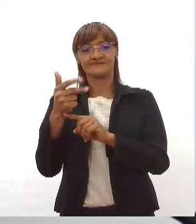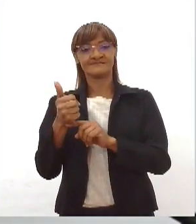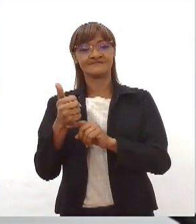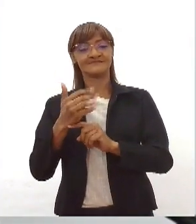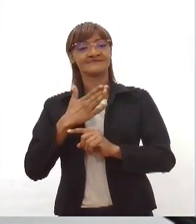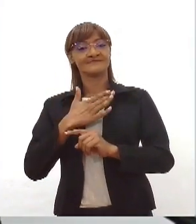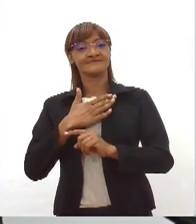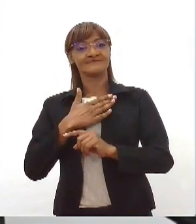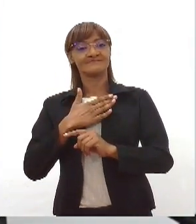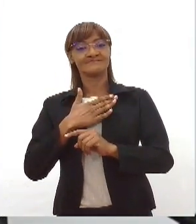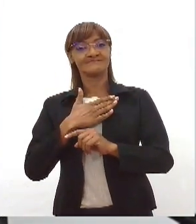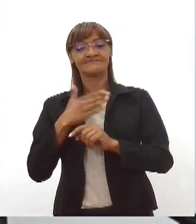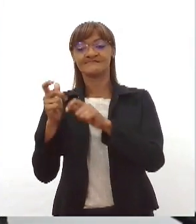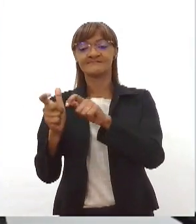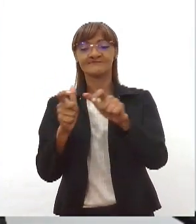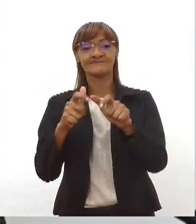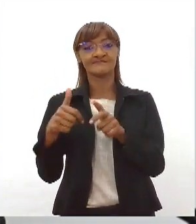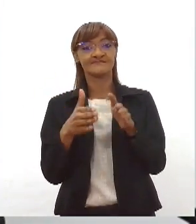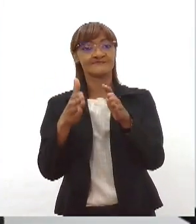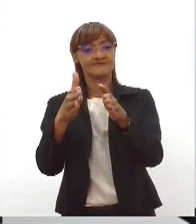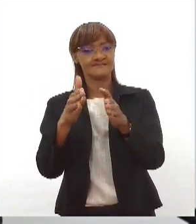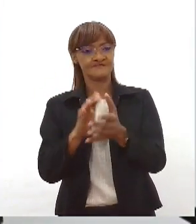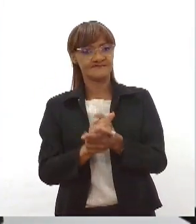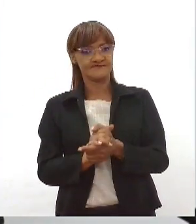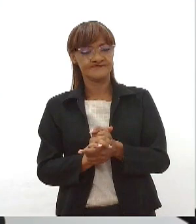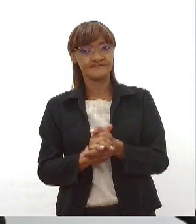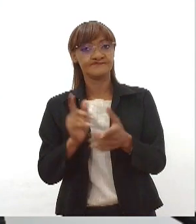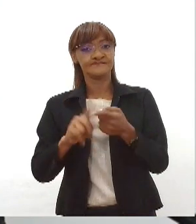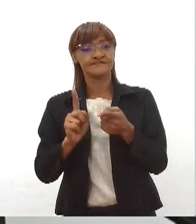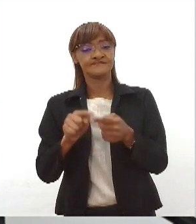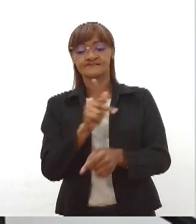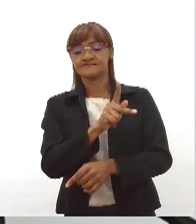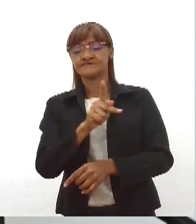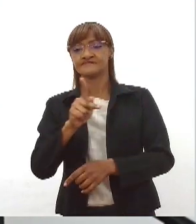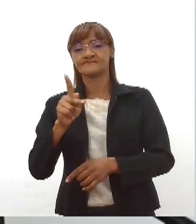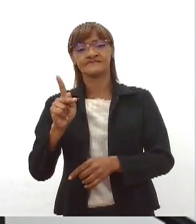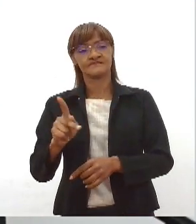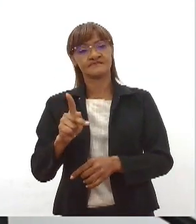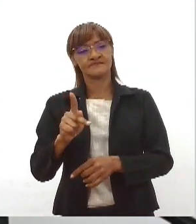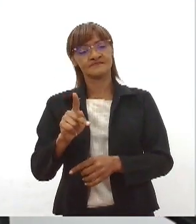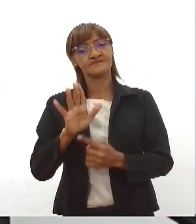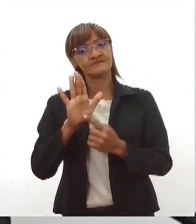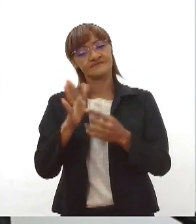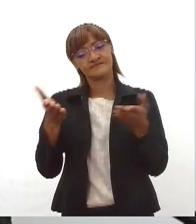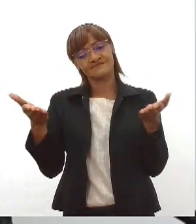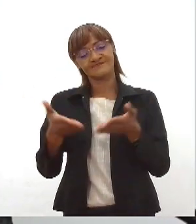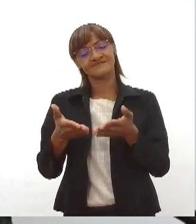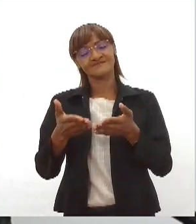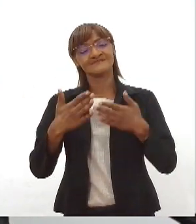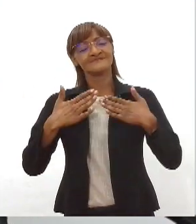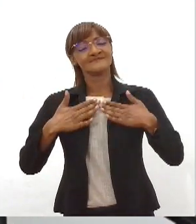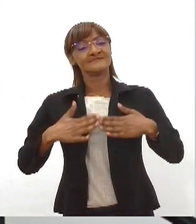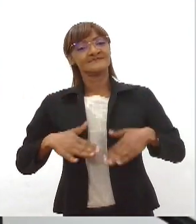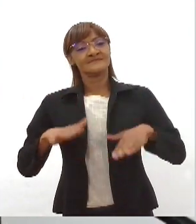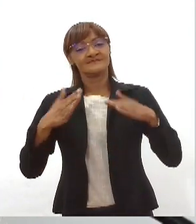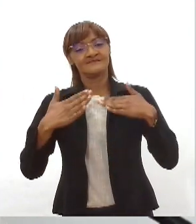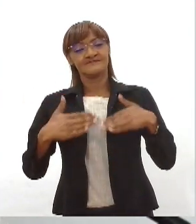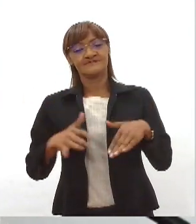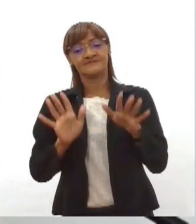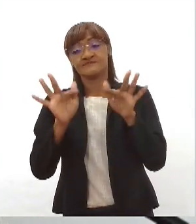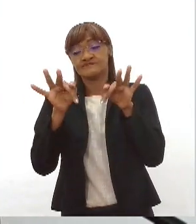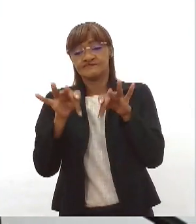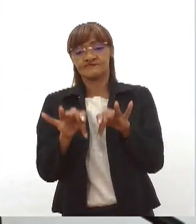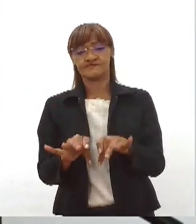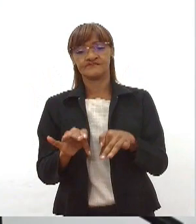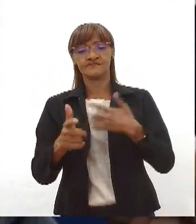feitos que fizeram Presidente afirmar que deixa o cargo com a tranquilidade de quem sempre buscou